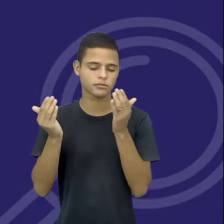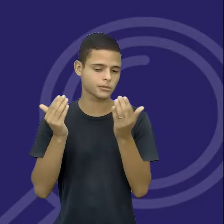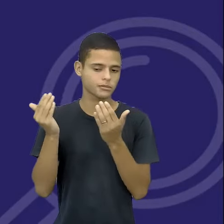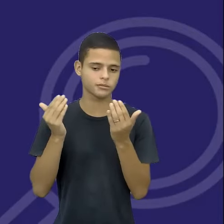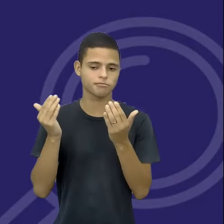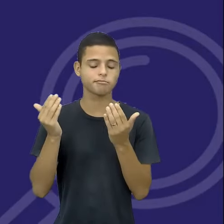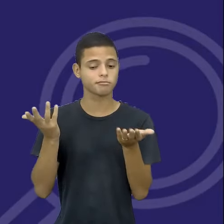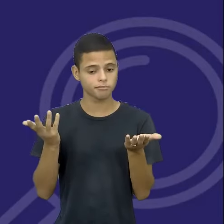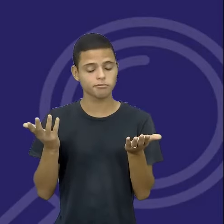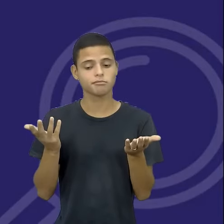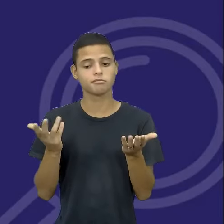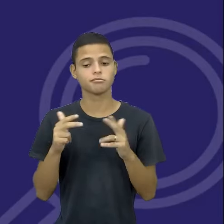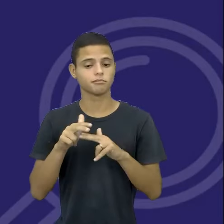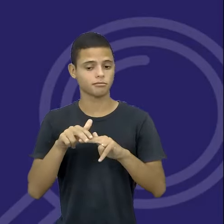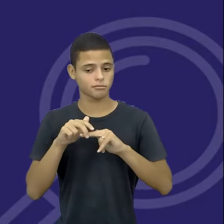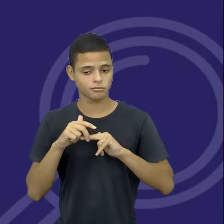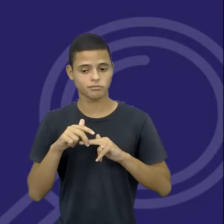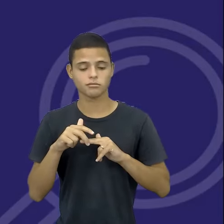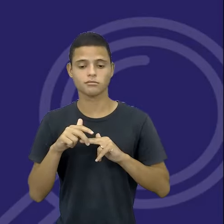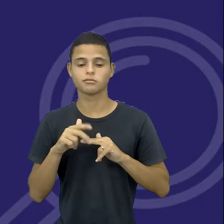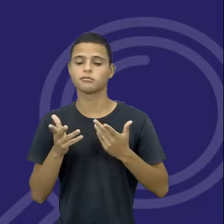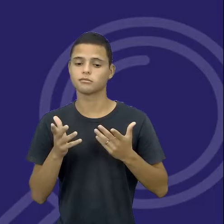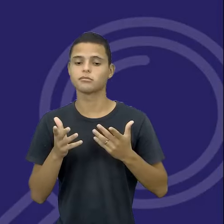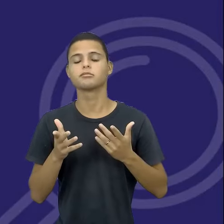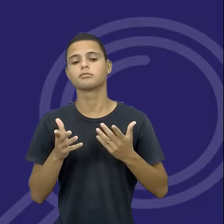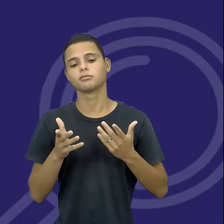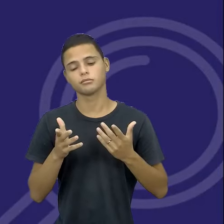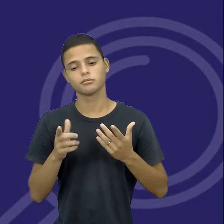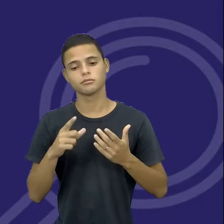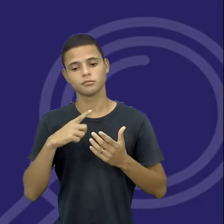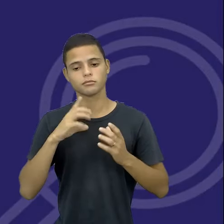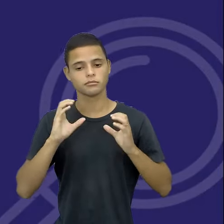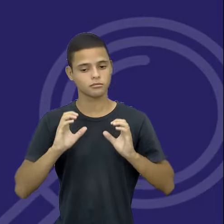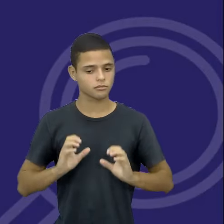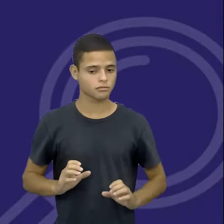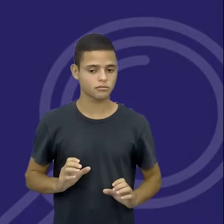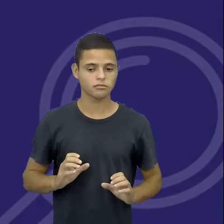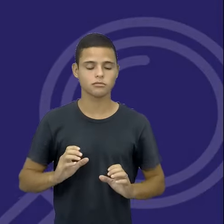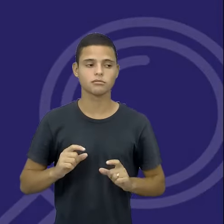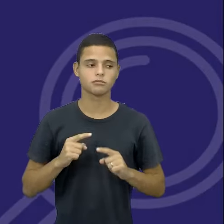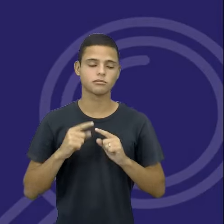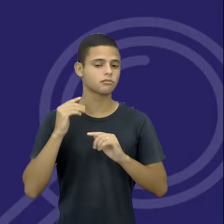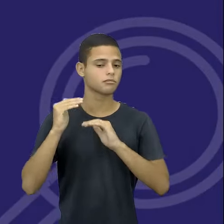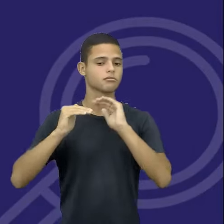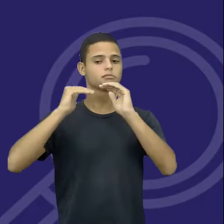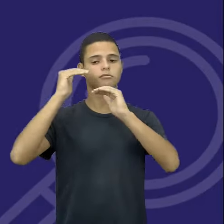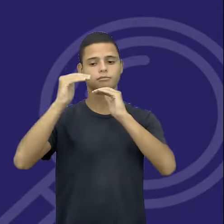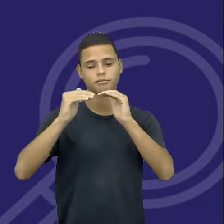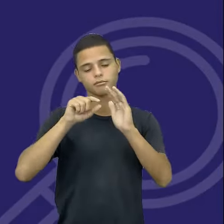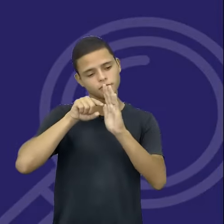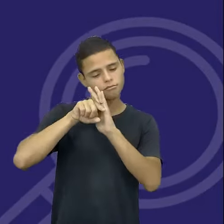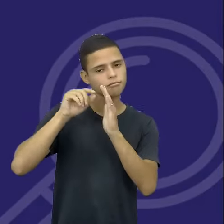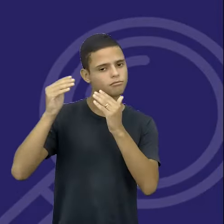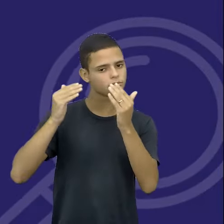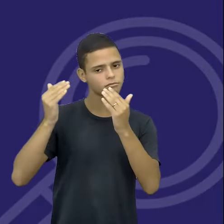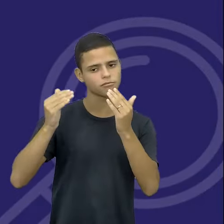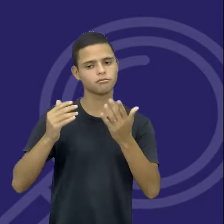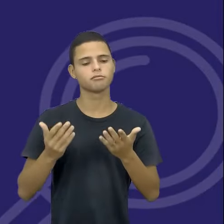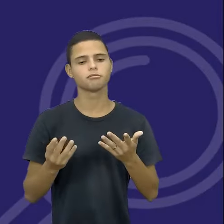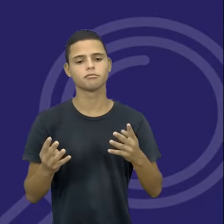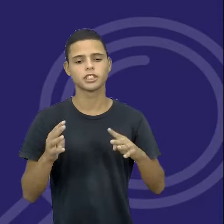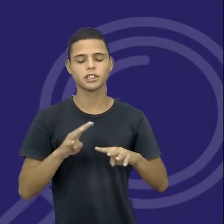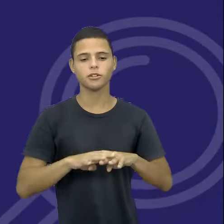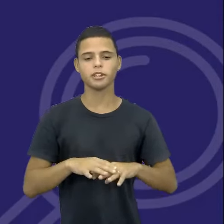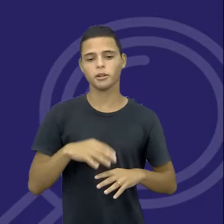né? Isso que é a humanidade, isso que faz a humanidade avançar, né? São os questionamentos, né? E isso na aula de matemática ela é